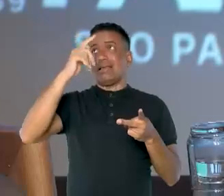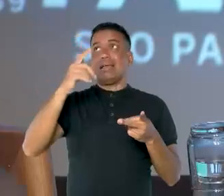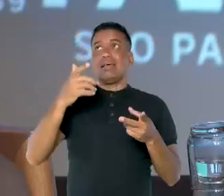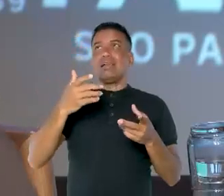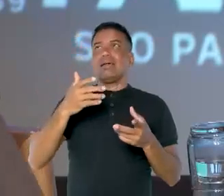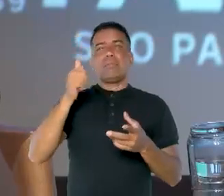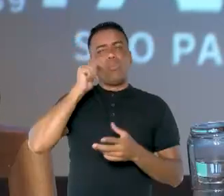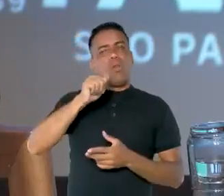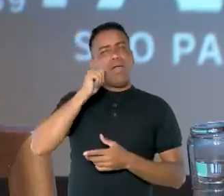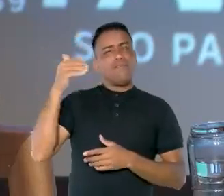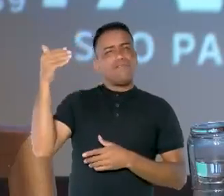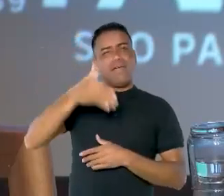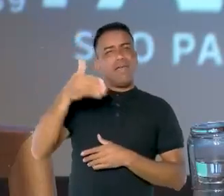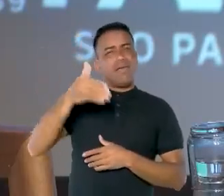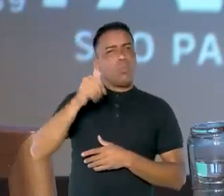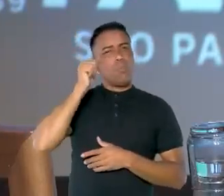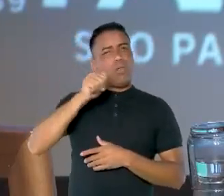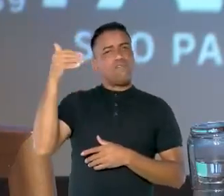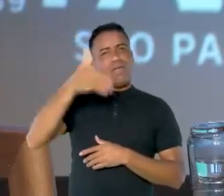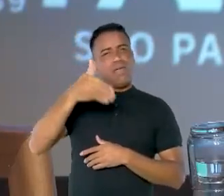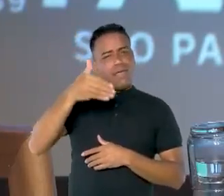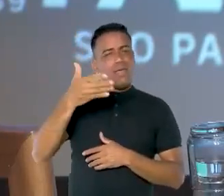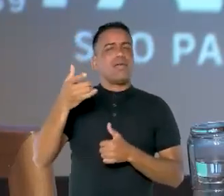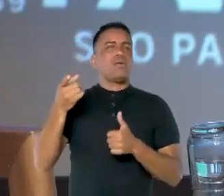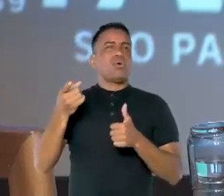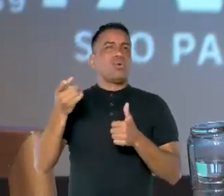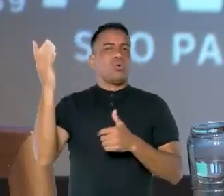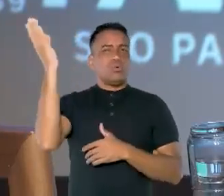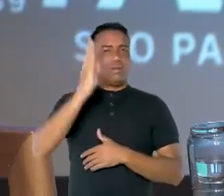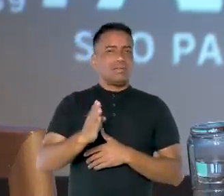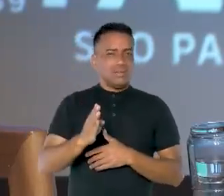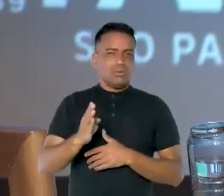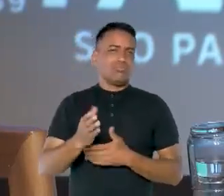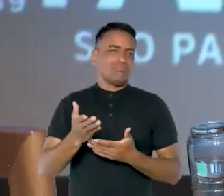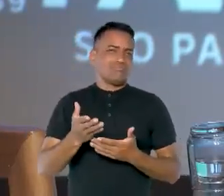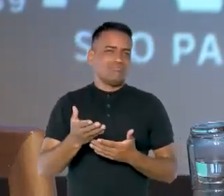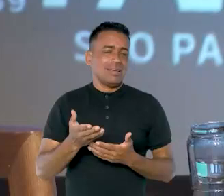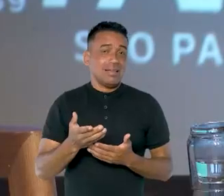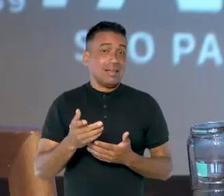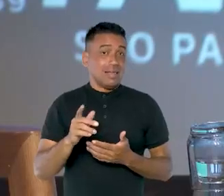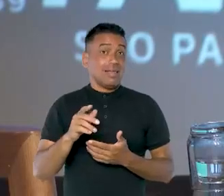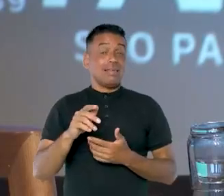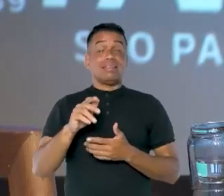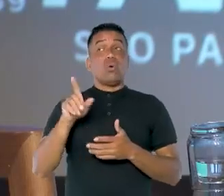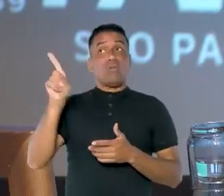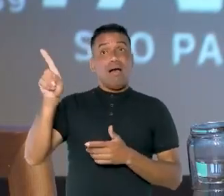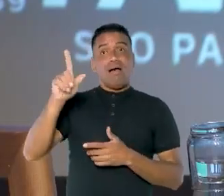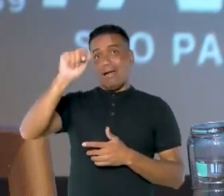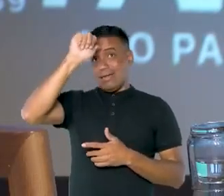Brasil algumas vezes, nós tivemos com ela, Vandana Shiva, a Índia também